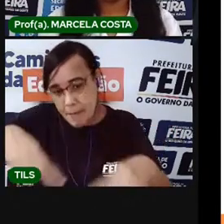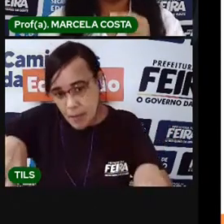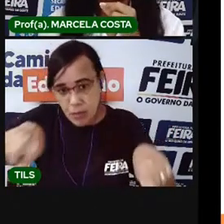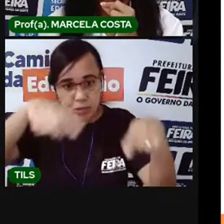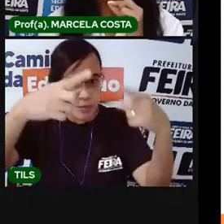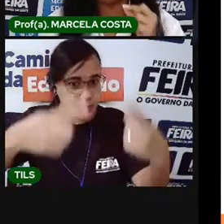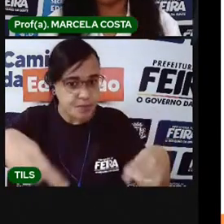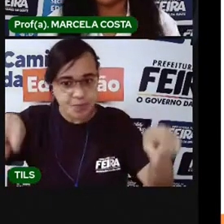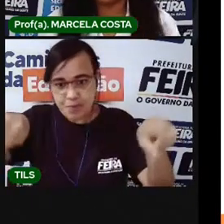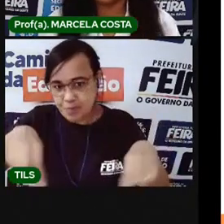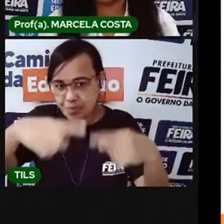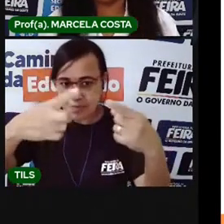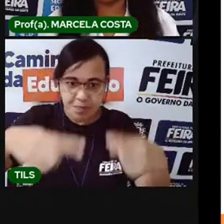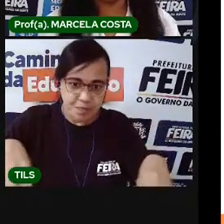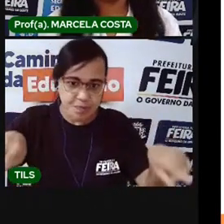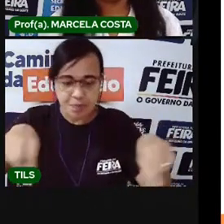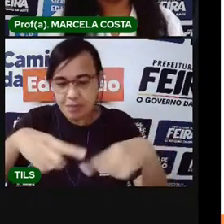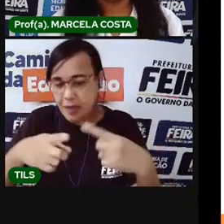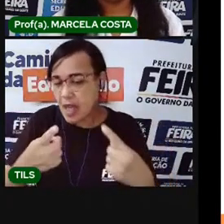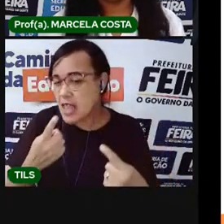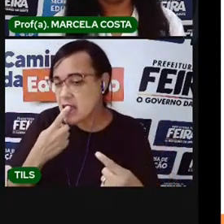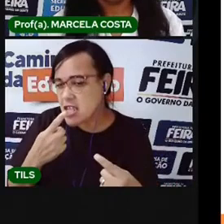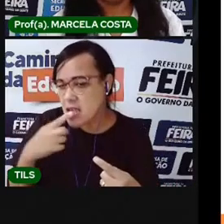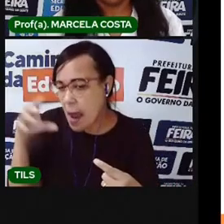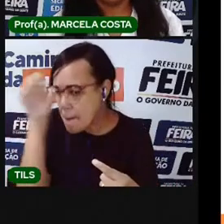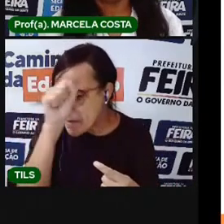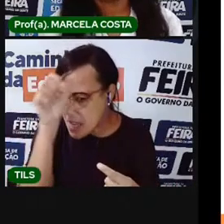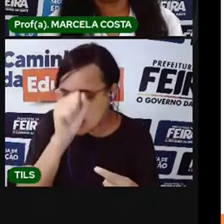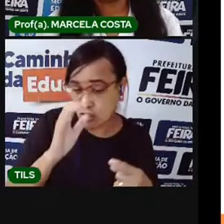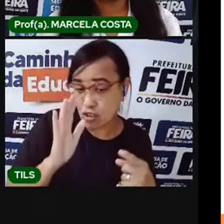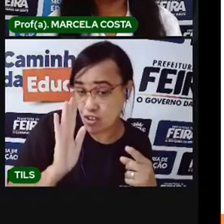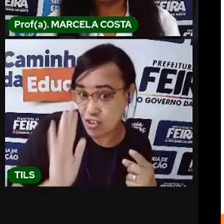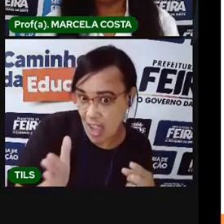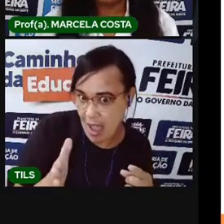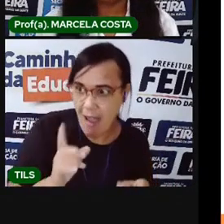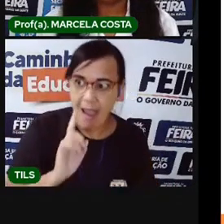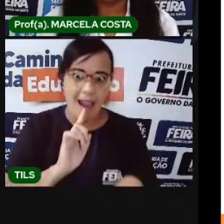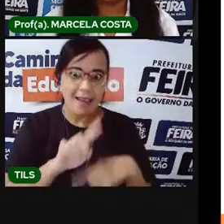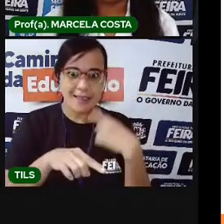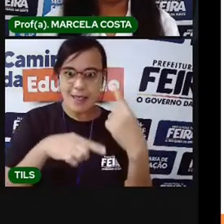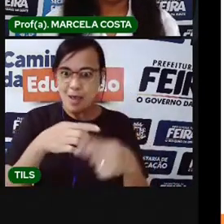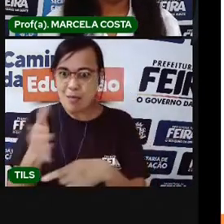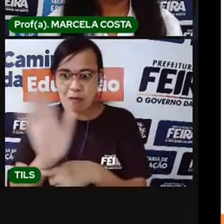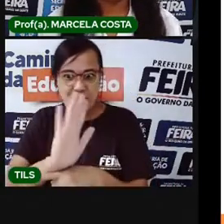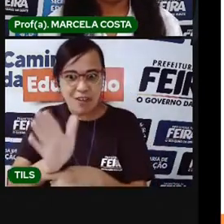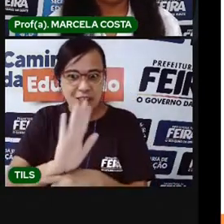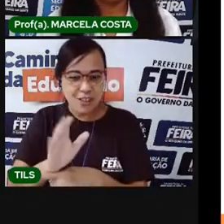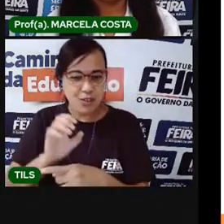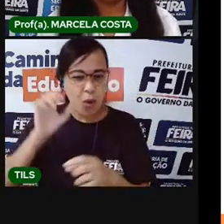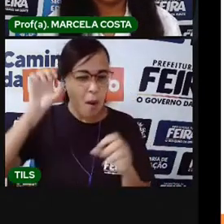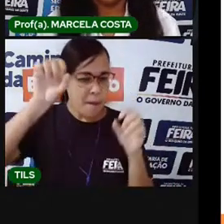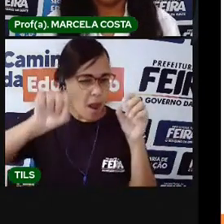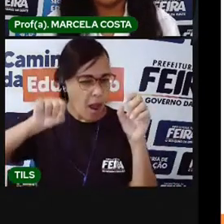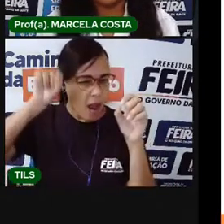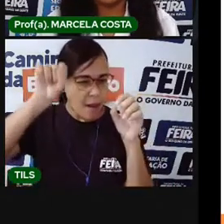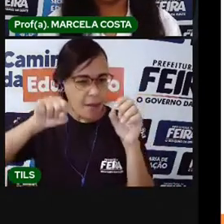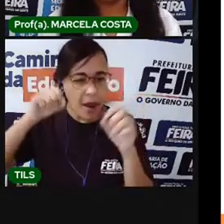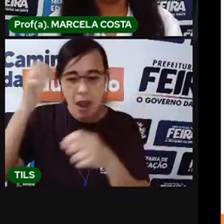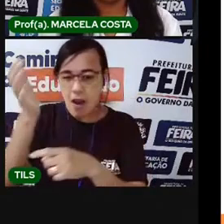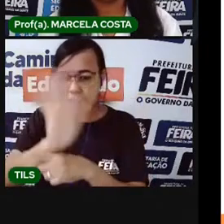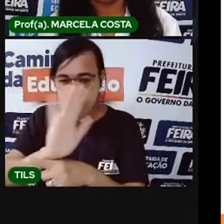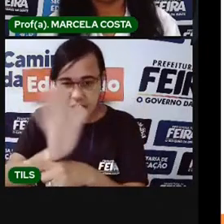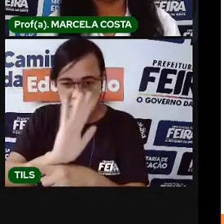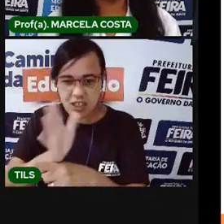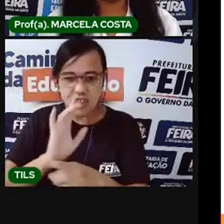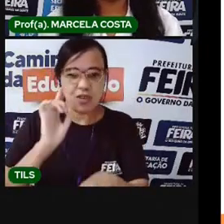aí, quando ela estiver na ponta da sua língua, você pode gravar um vídeo cantando essa música e compartilhar com seus familiares